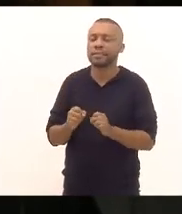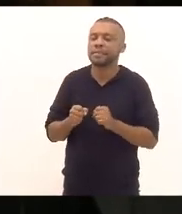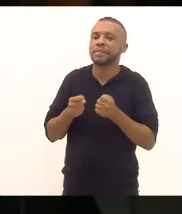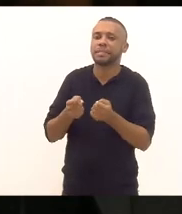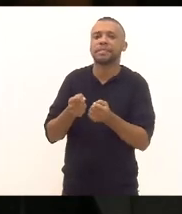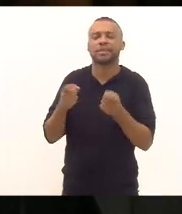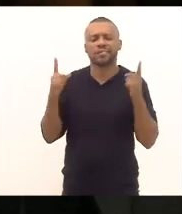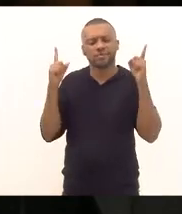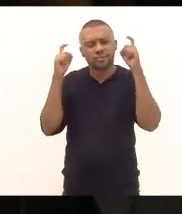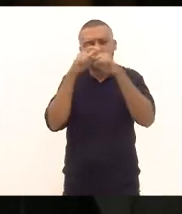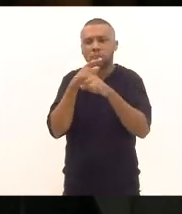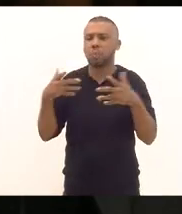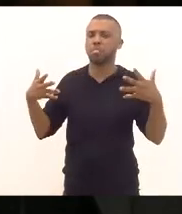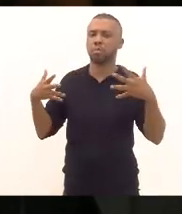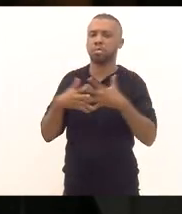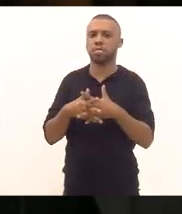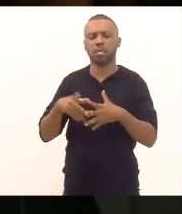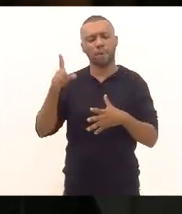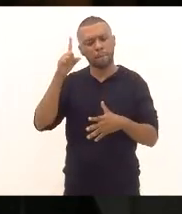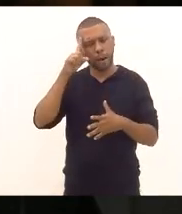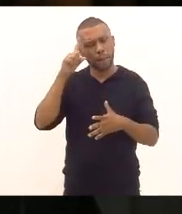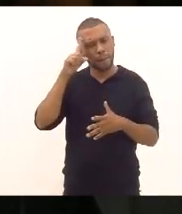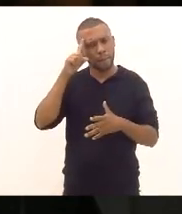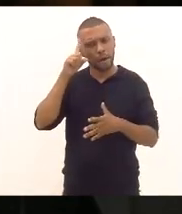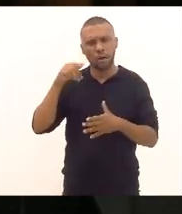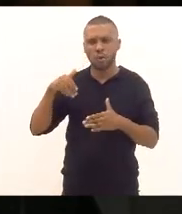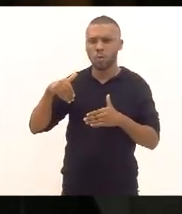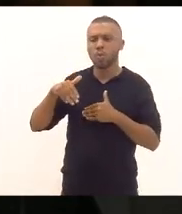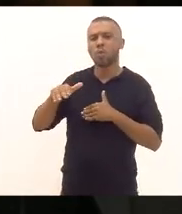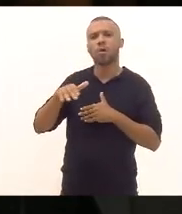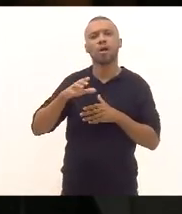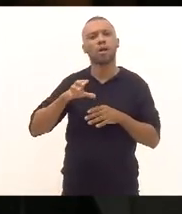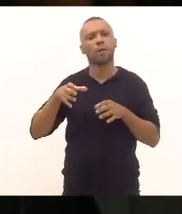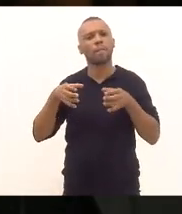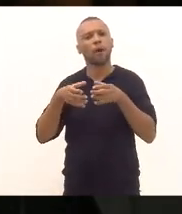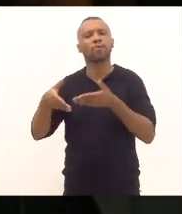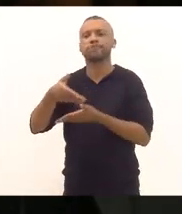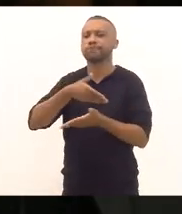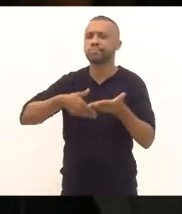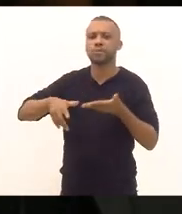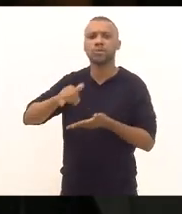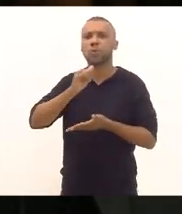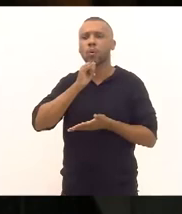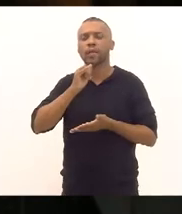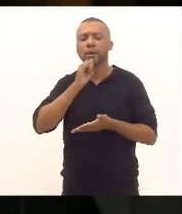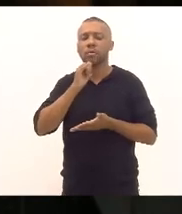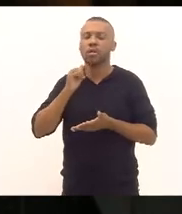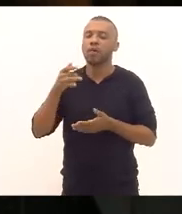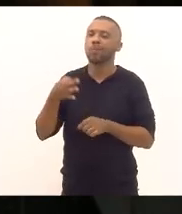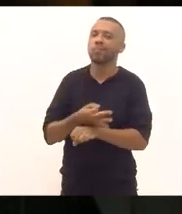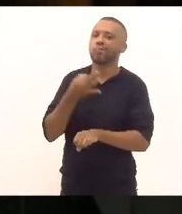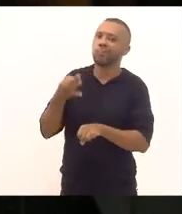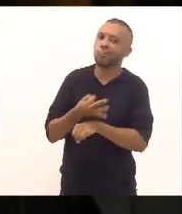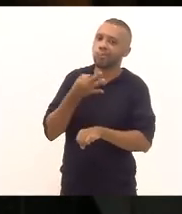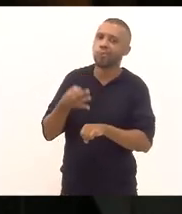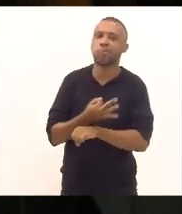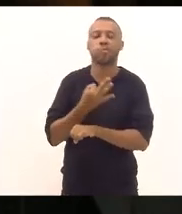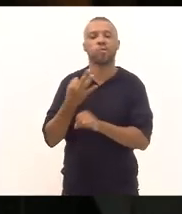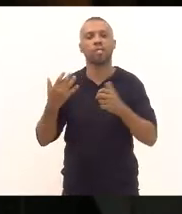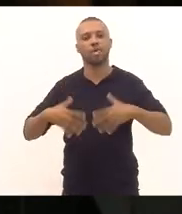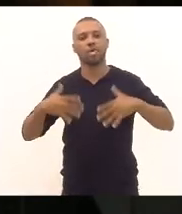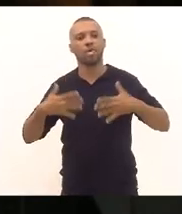dificuldades cotidianas no atendimento é a sua comunidade como por exemplo Sul e para dar